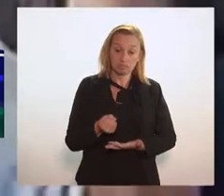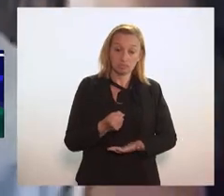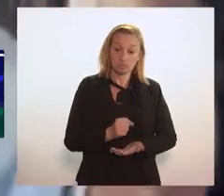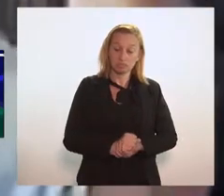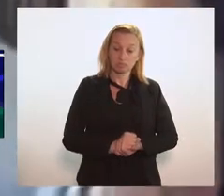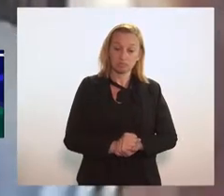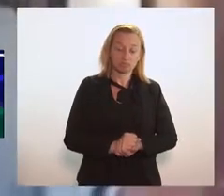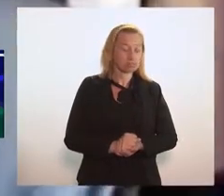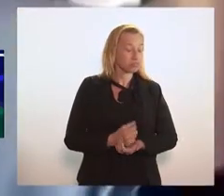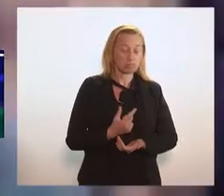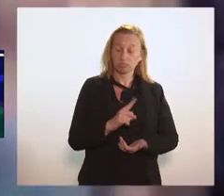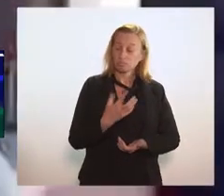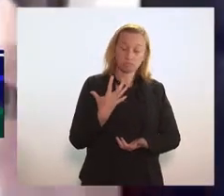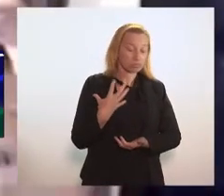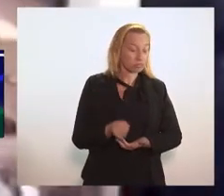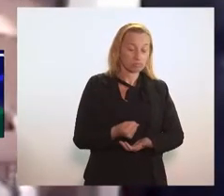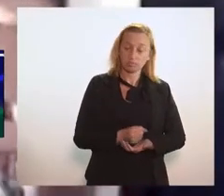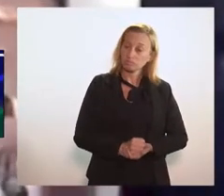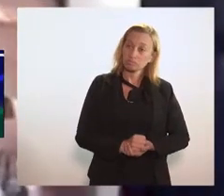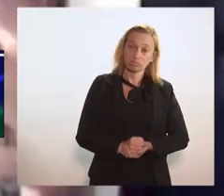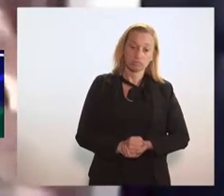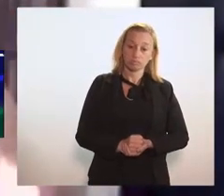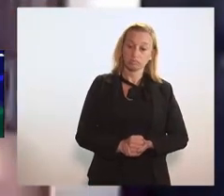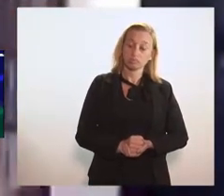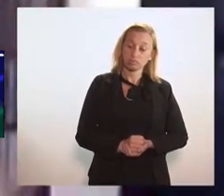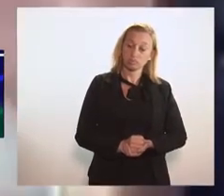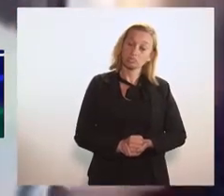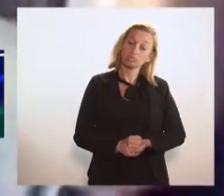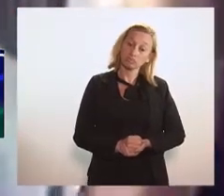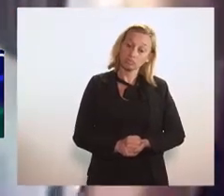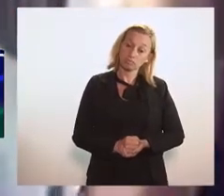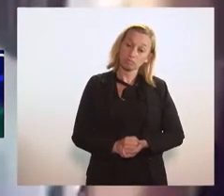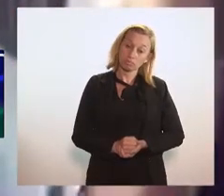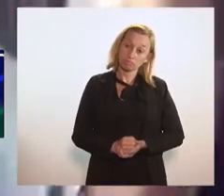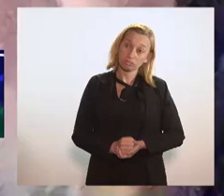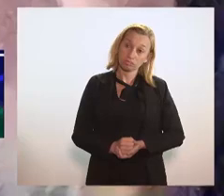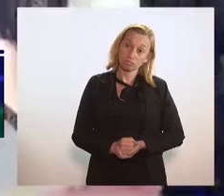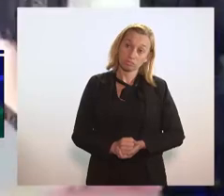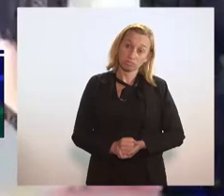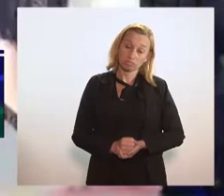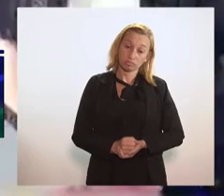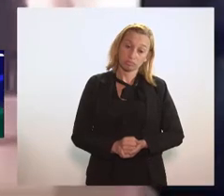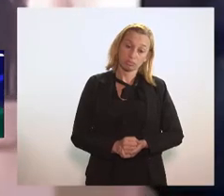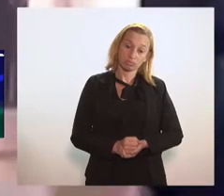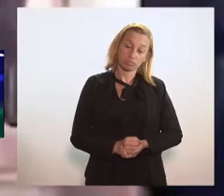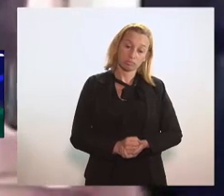não entra, eu não consigo conceber, quer dizer, que não exista